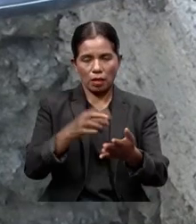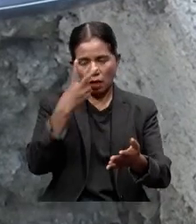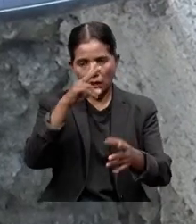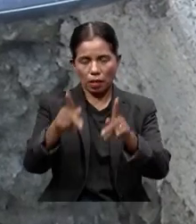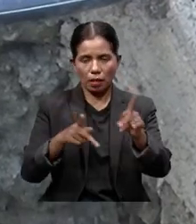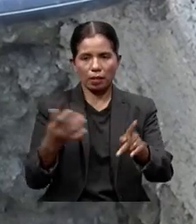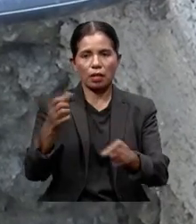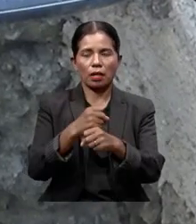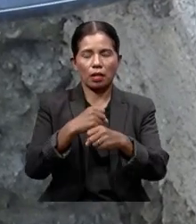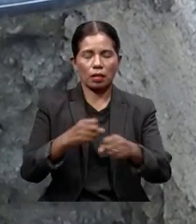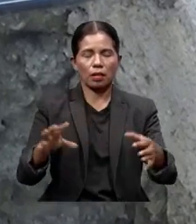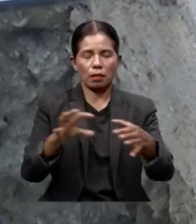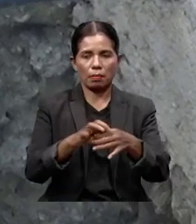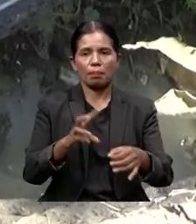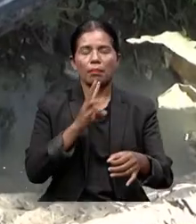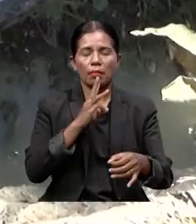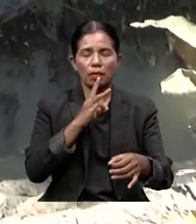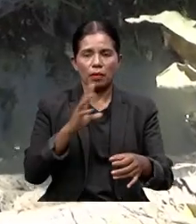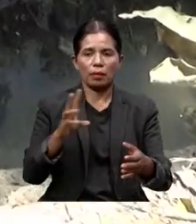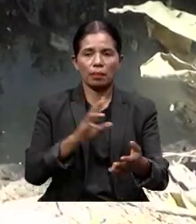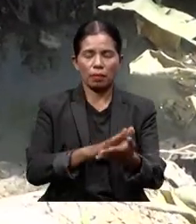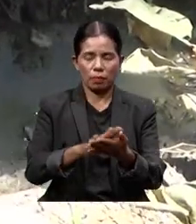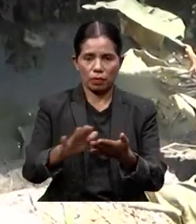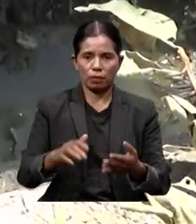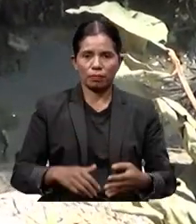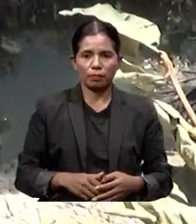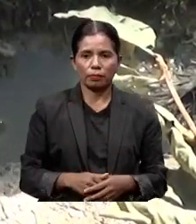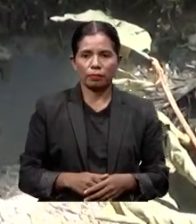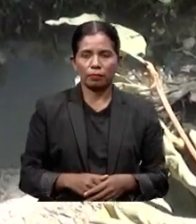comunidade e nebehalo ligação ilegalmente, babemos. Equipa Cobertura, GMN.